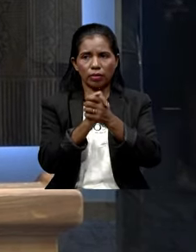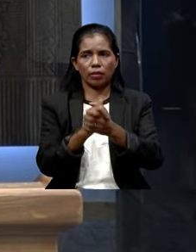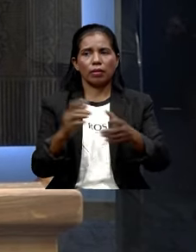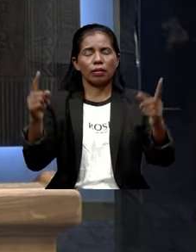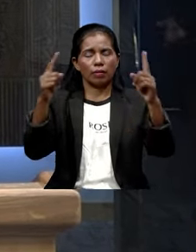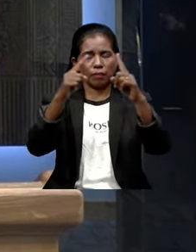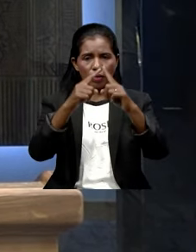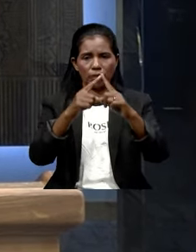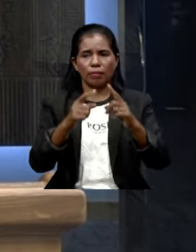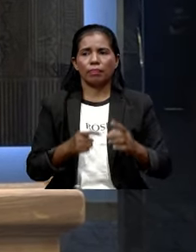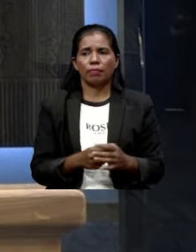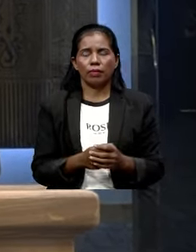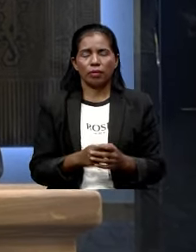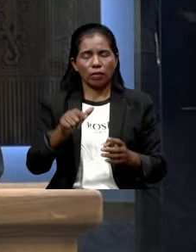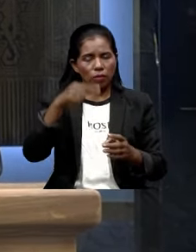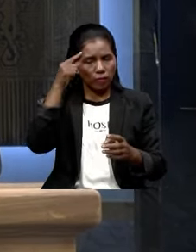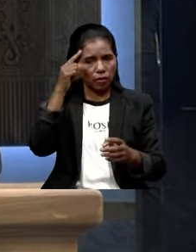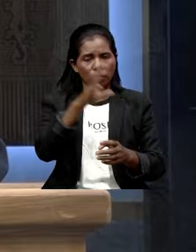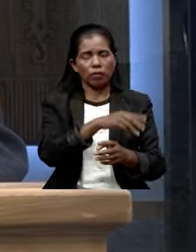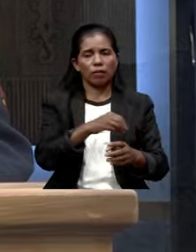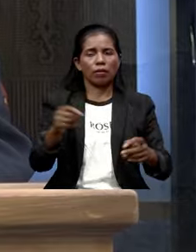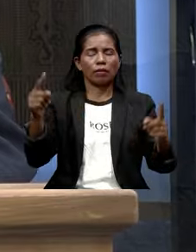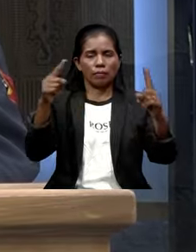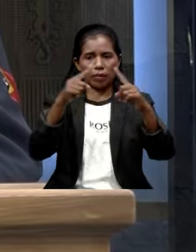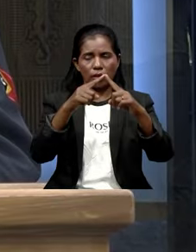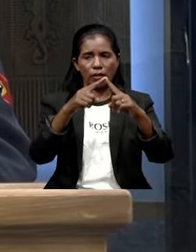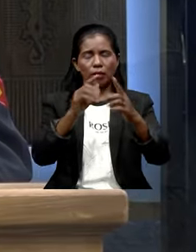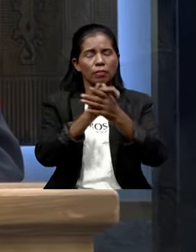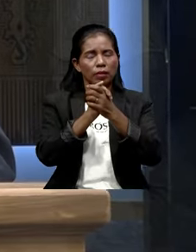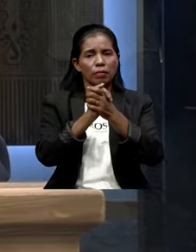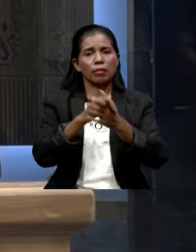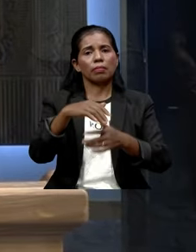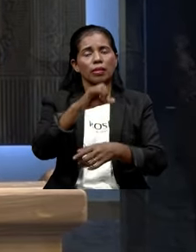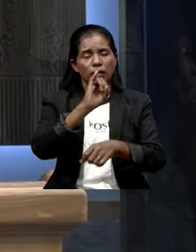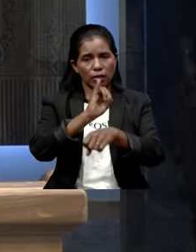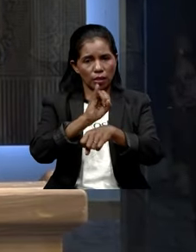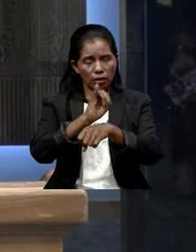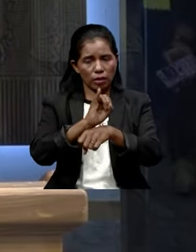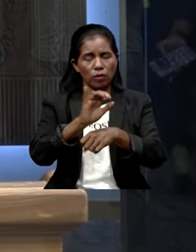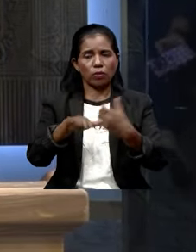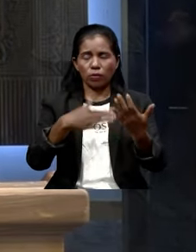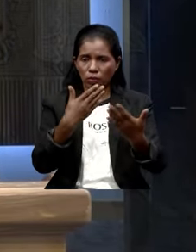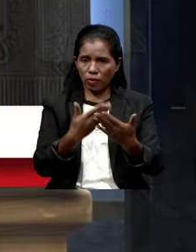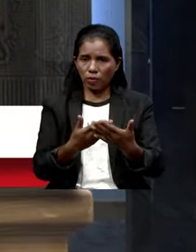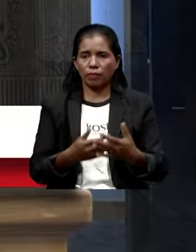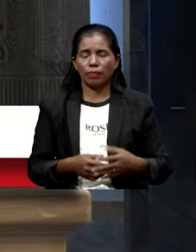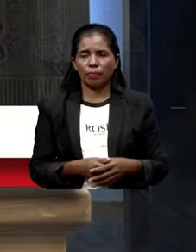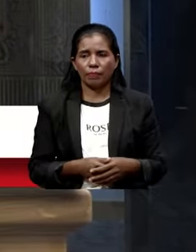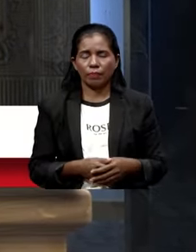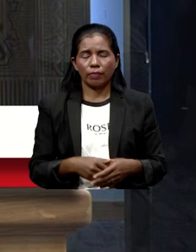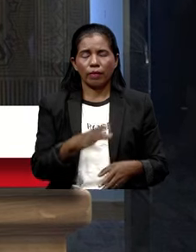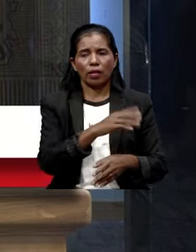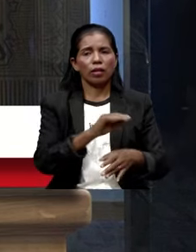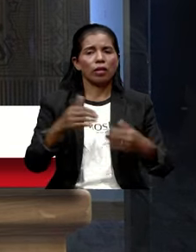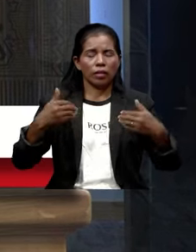parabéns para o governo, para a igreja, para o todo, né,